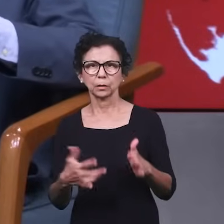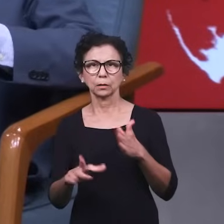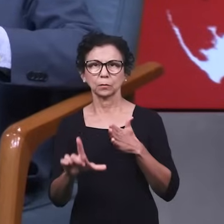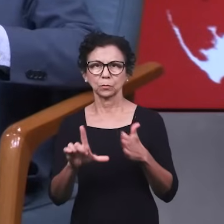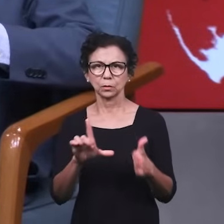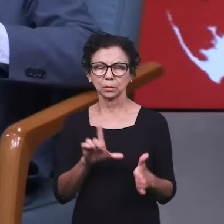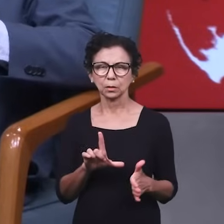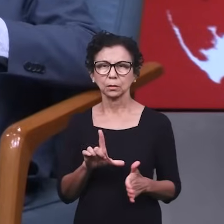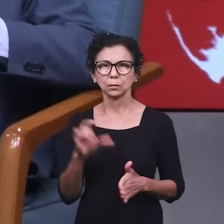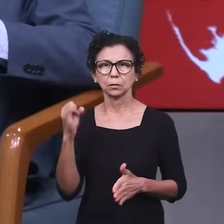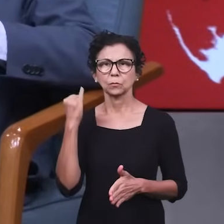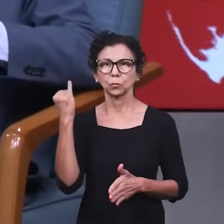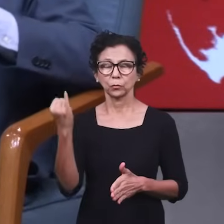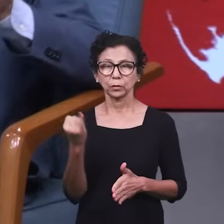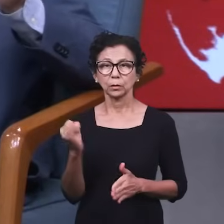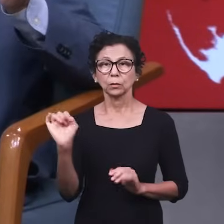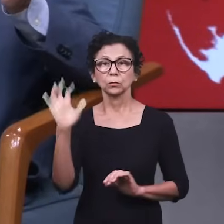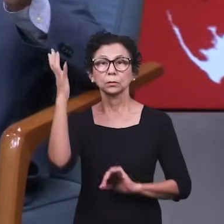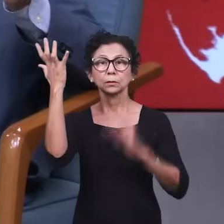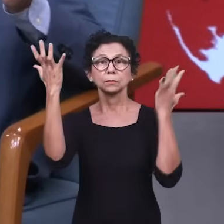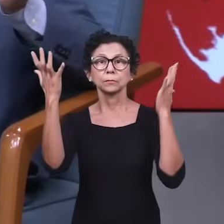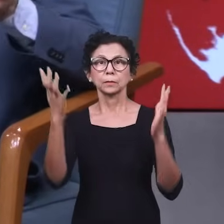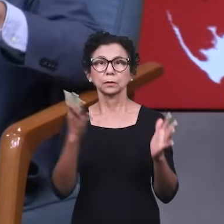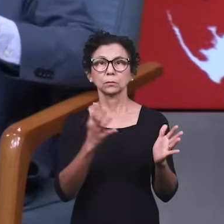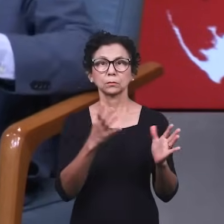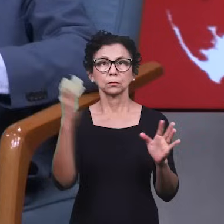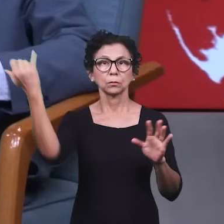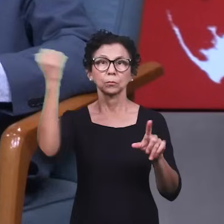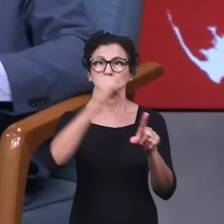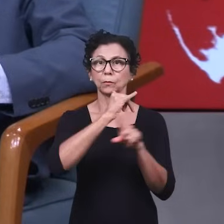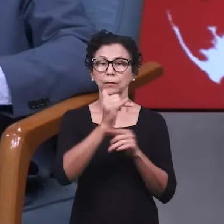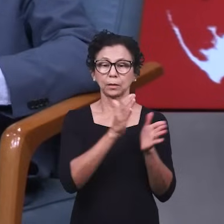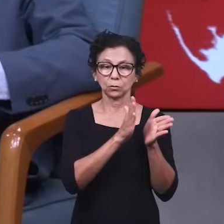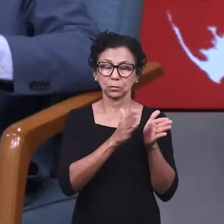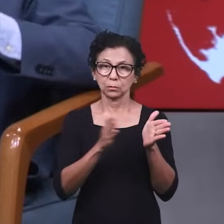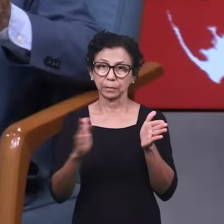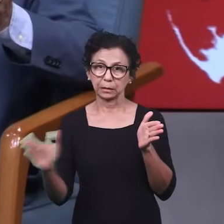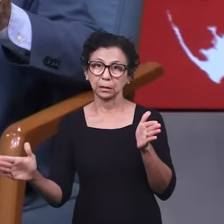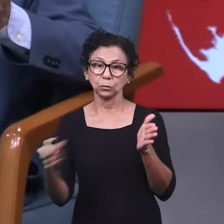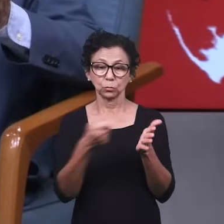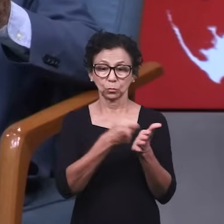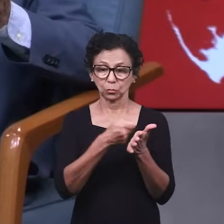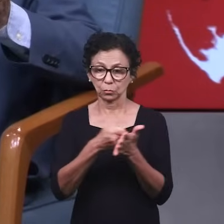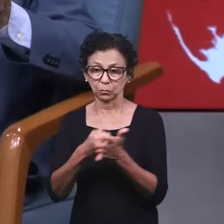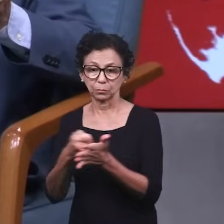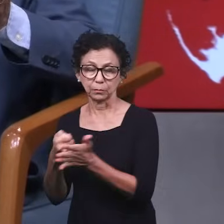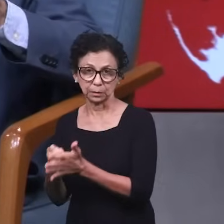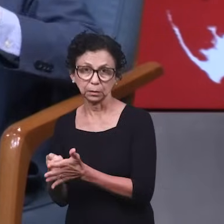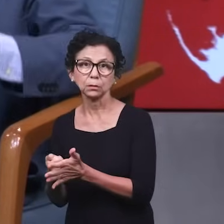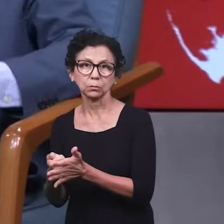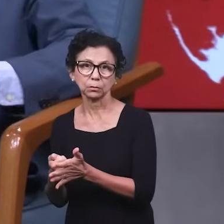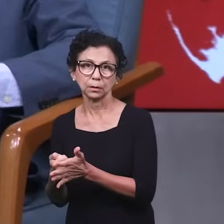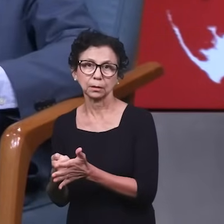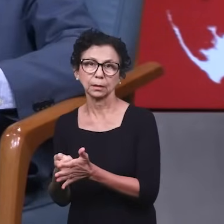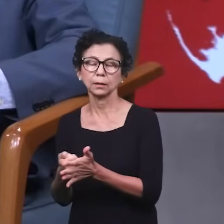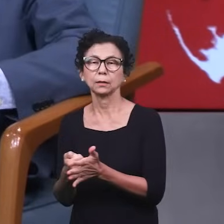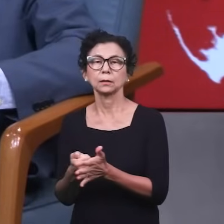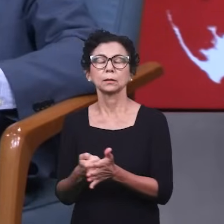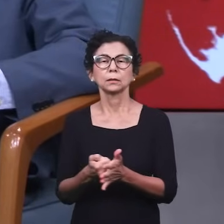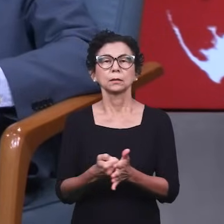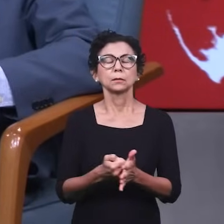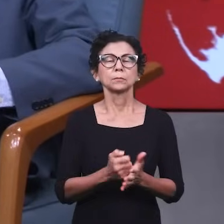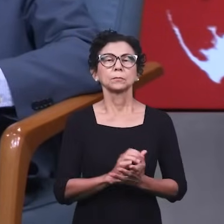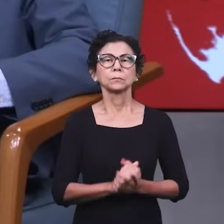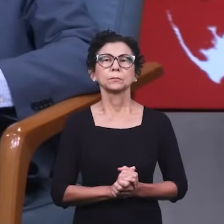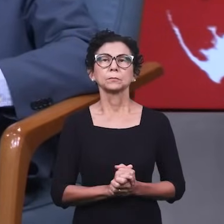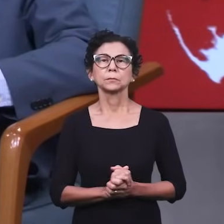falamos, e é até importante quando nós falamos sobre marcadores proféticos, o tempo que está sendo marcado dentro